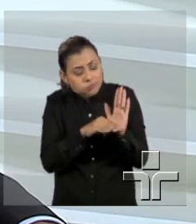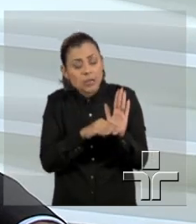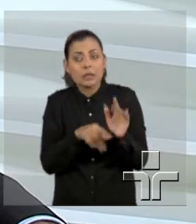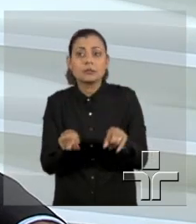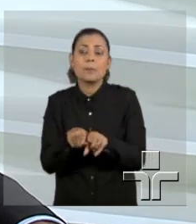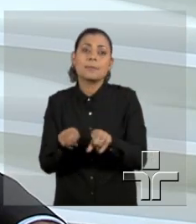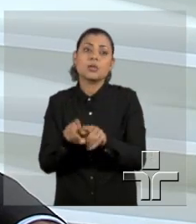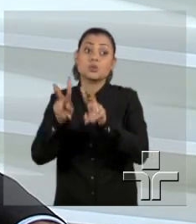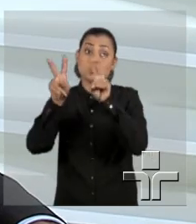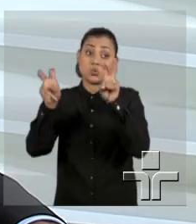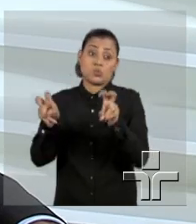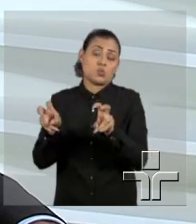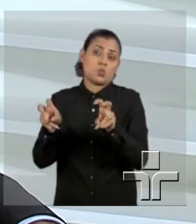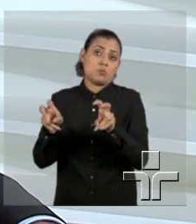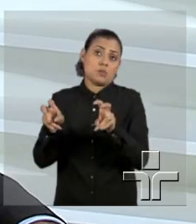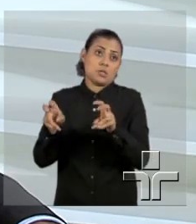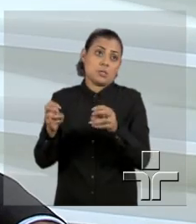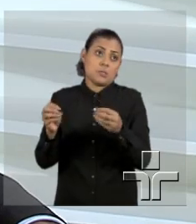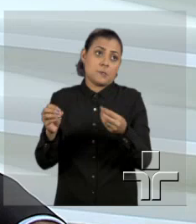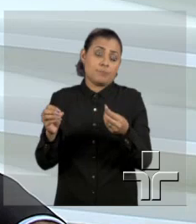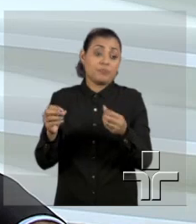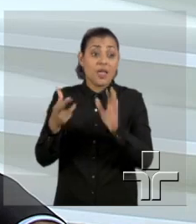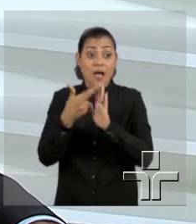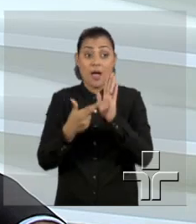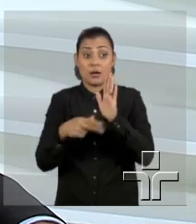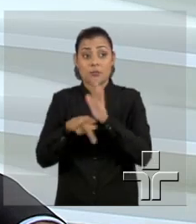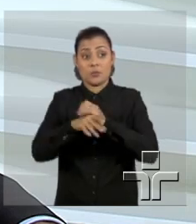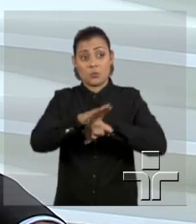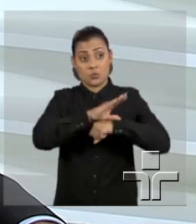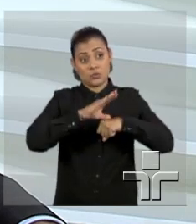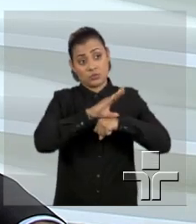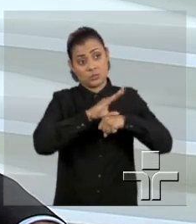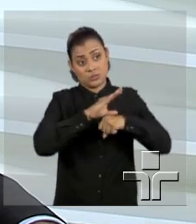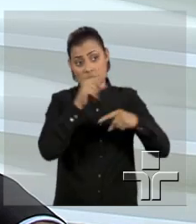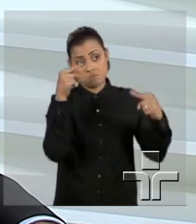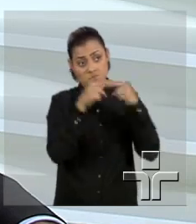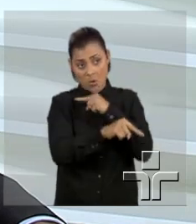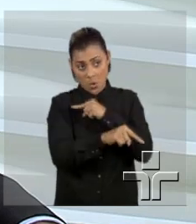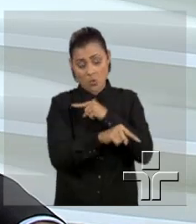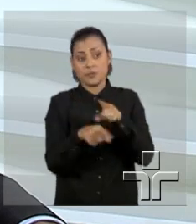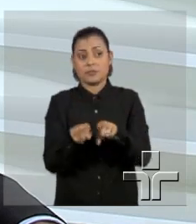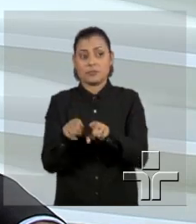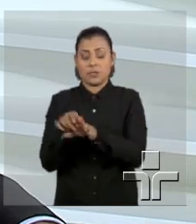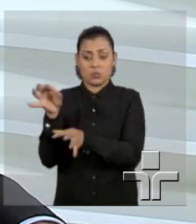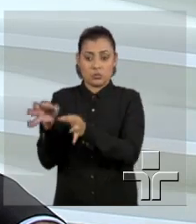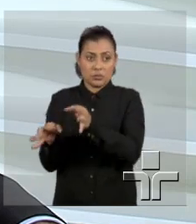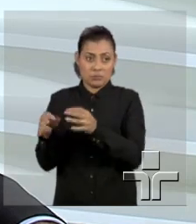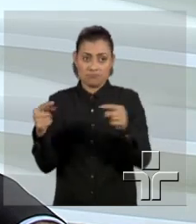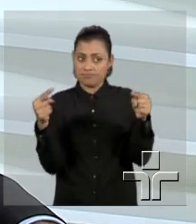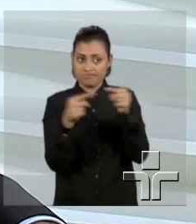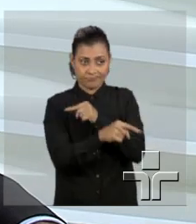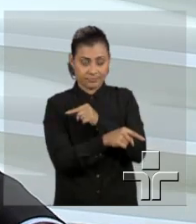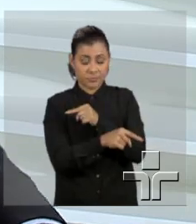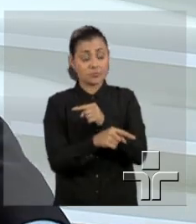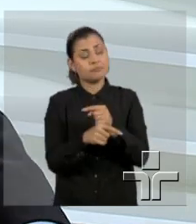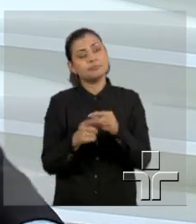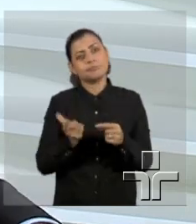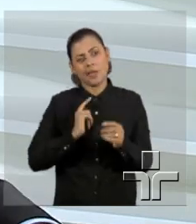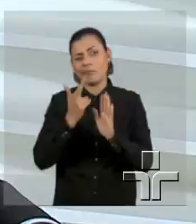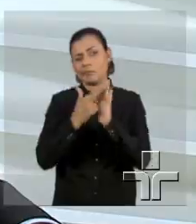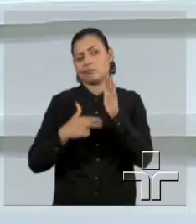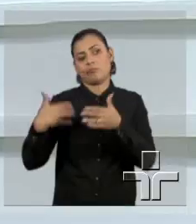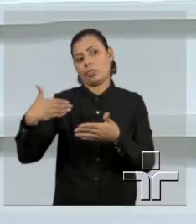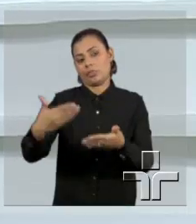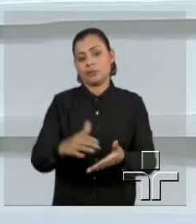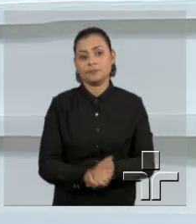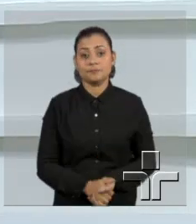a violação, né, da regra constitucional do juiz natural, e por aí vai.